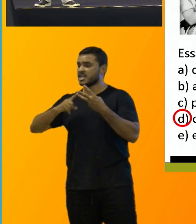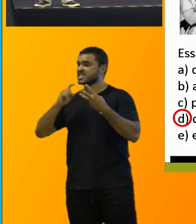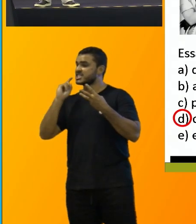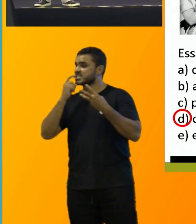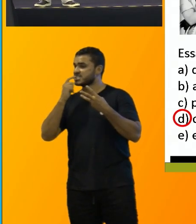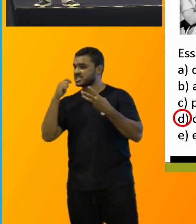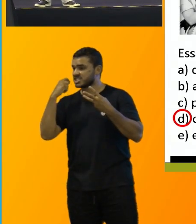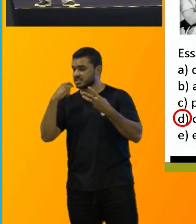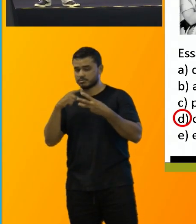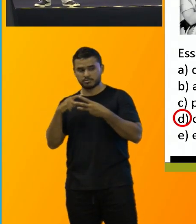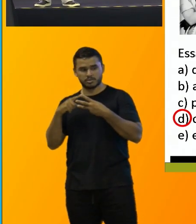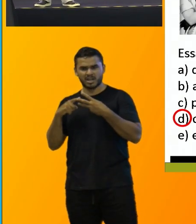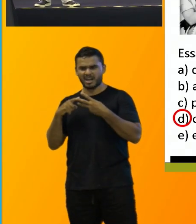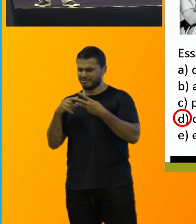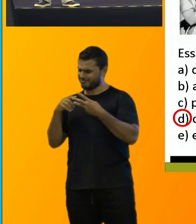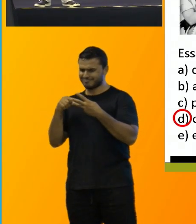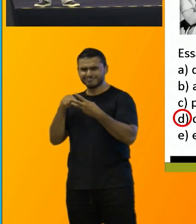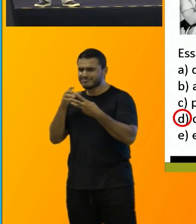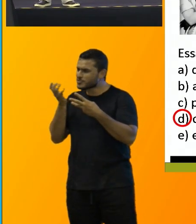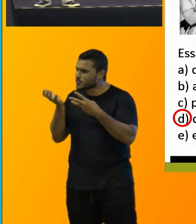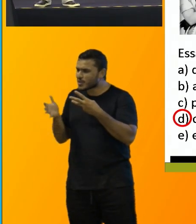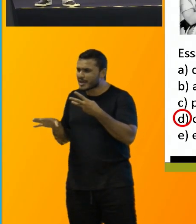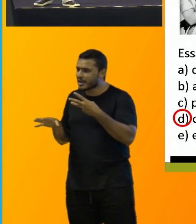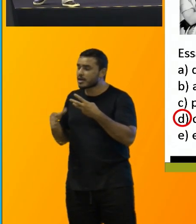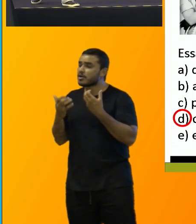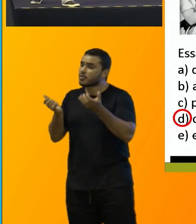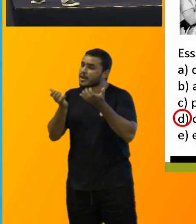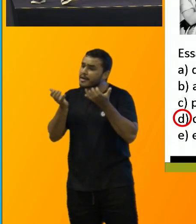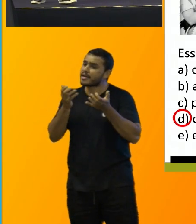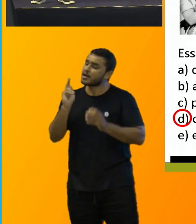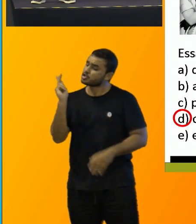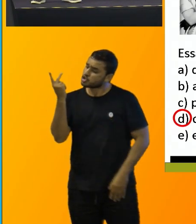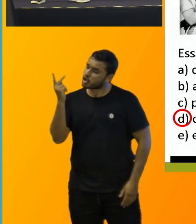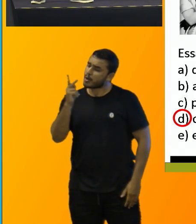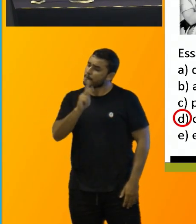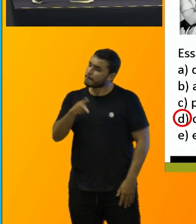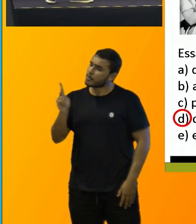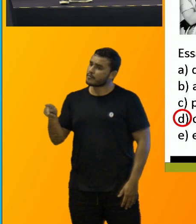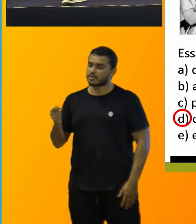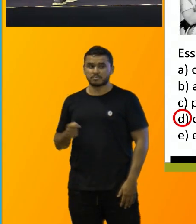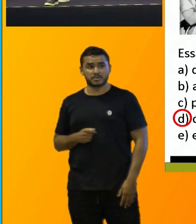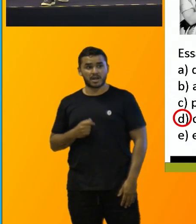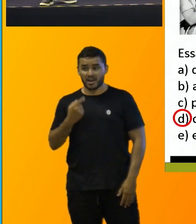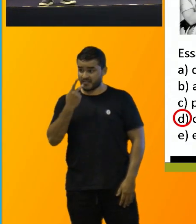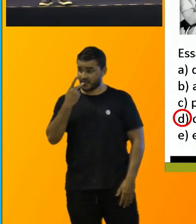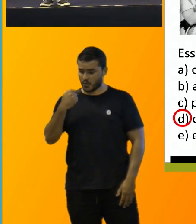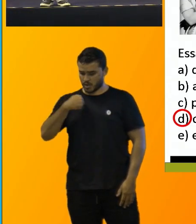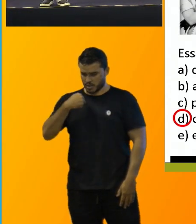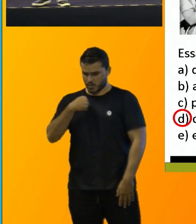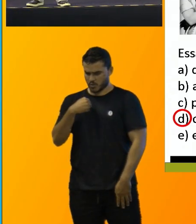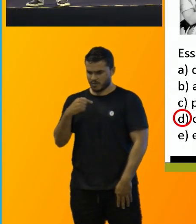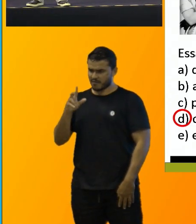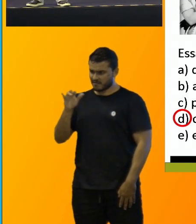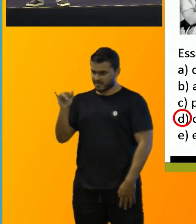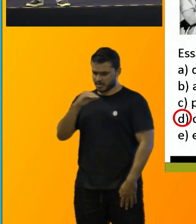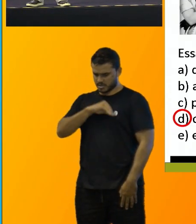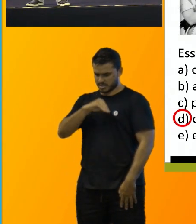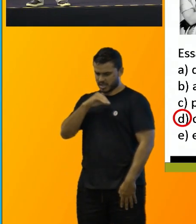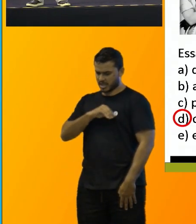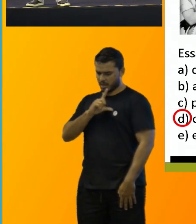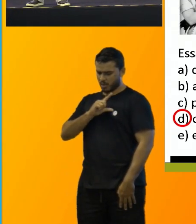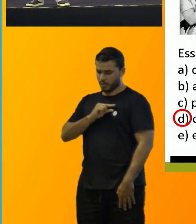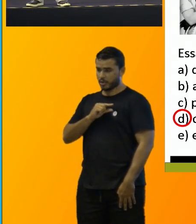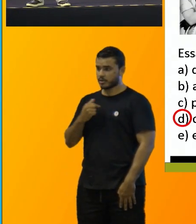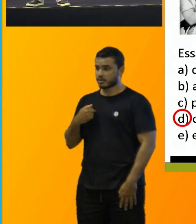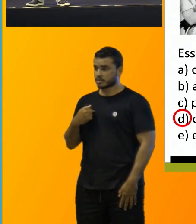magistério. E quando as pessoas no início da minha carreira disseram assim, olha, você vai passar necessidade, você vai passar fome, eu acho que já deu para perceber